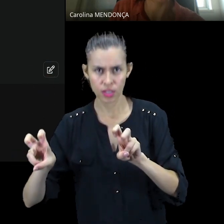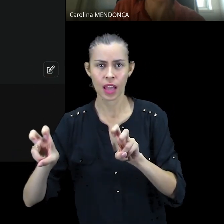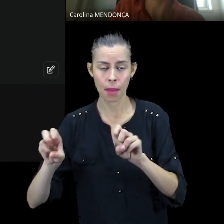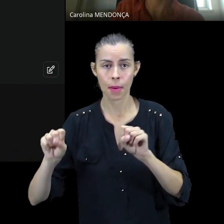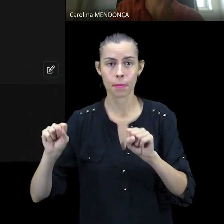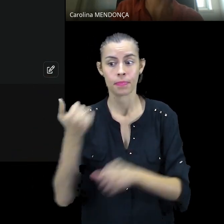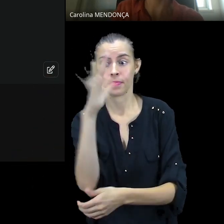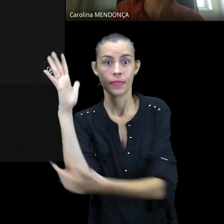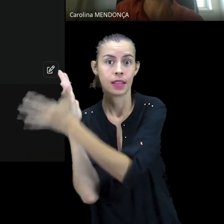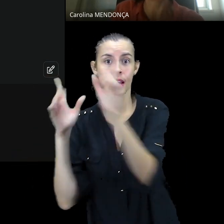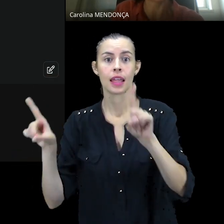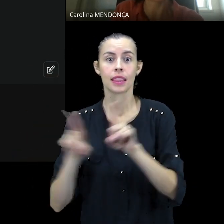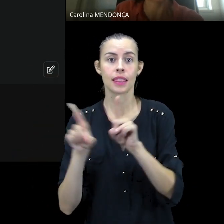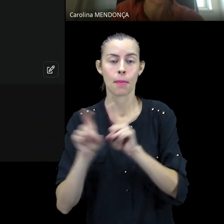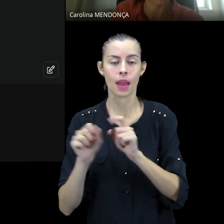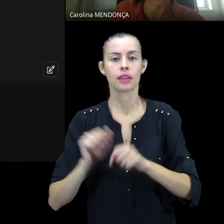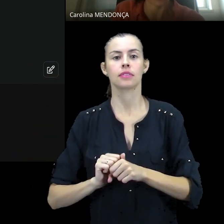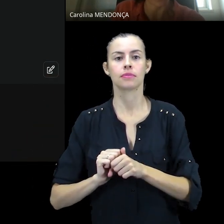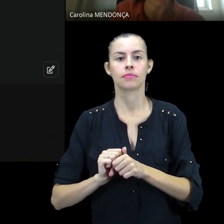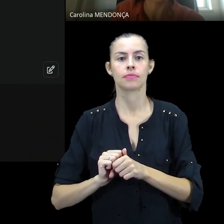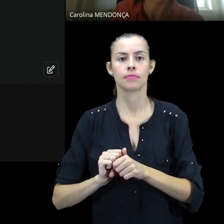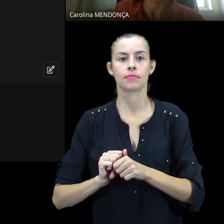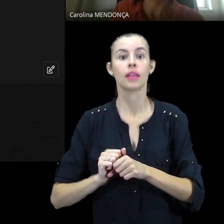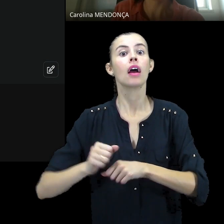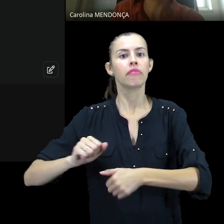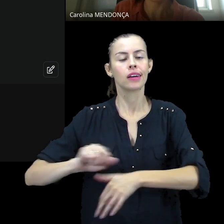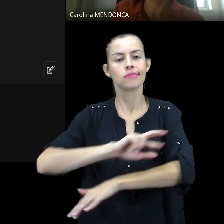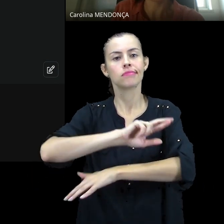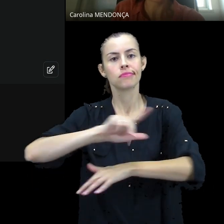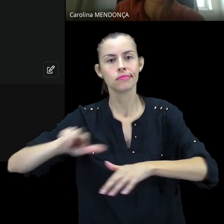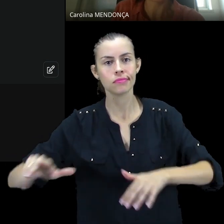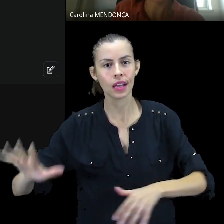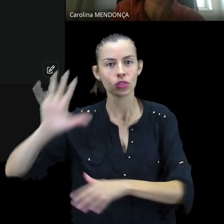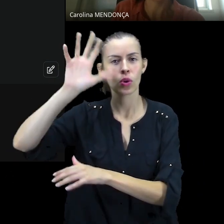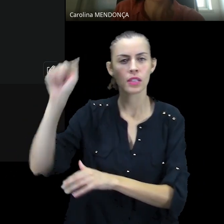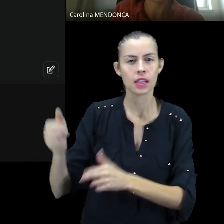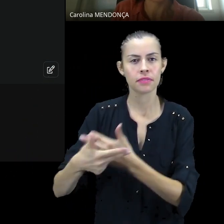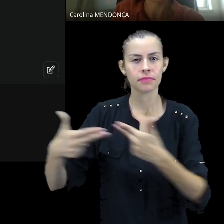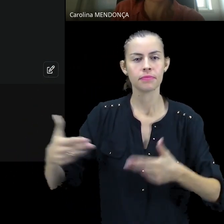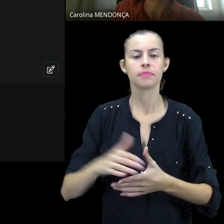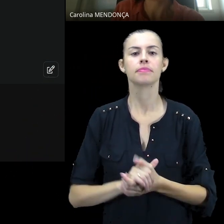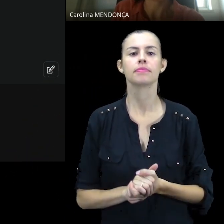para relações étnico-raciais e educação ambiental, e também a necessidade realmente